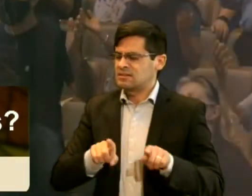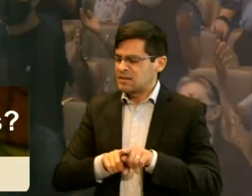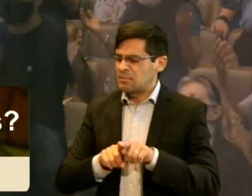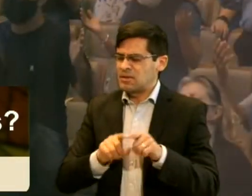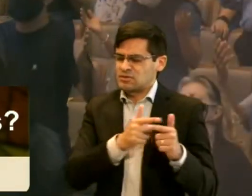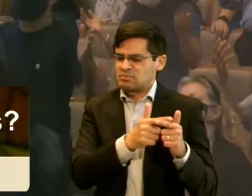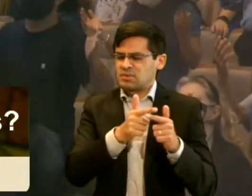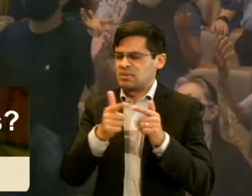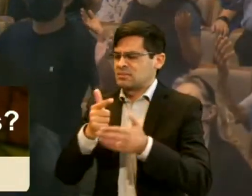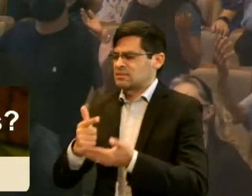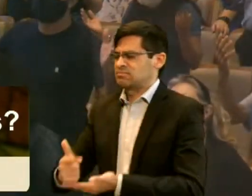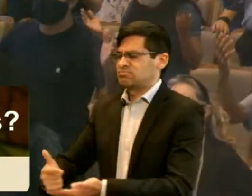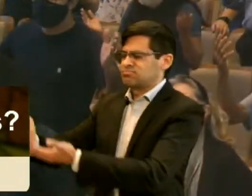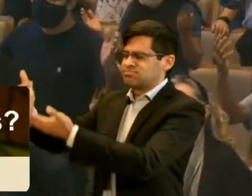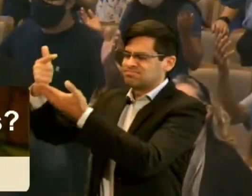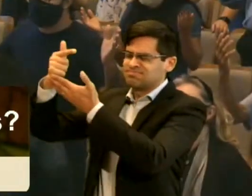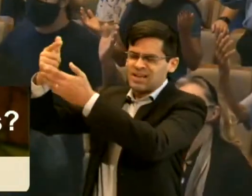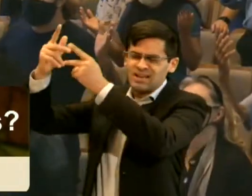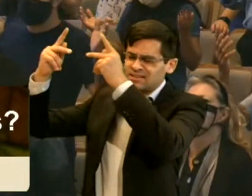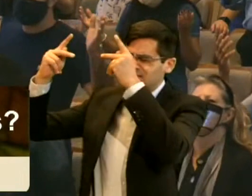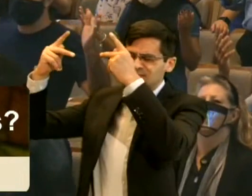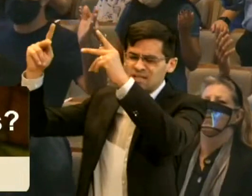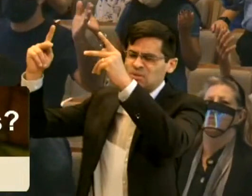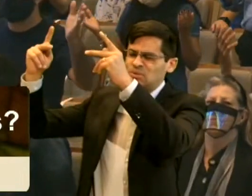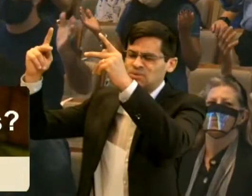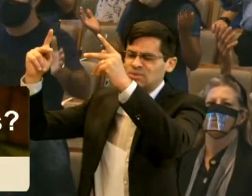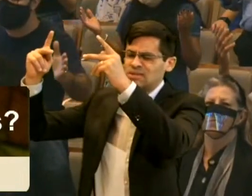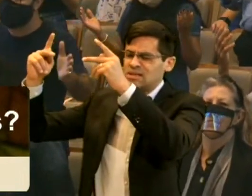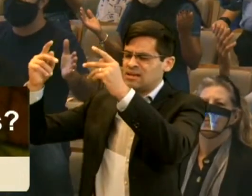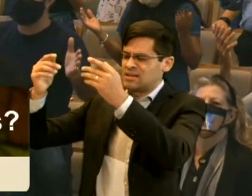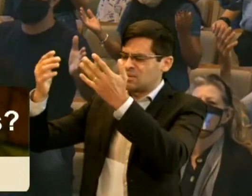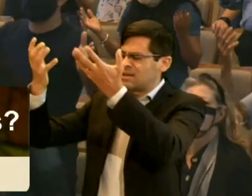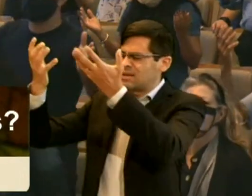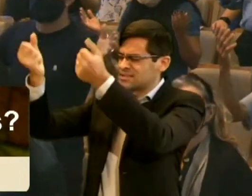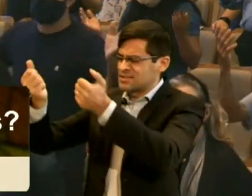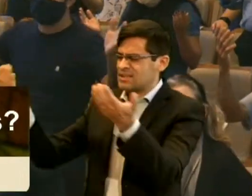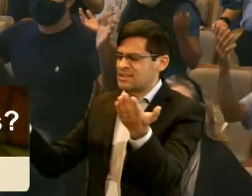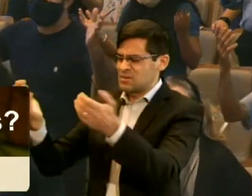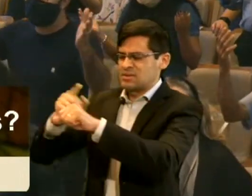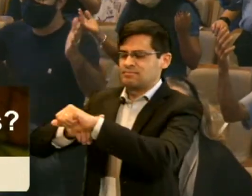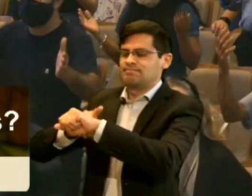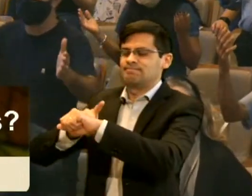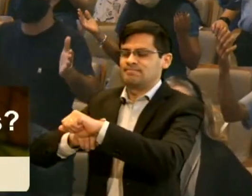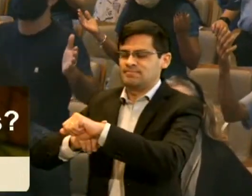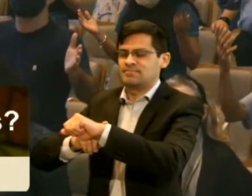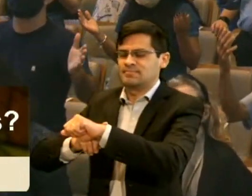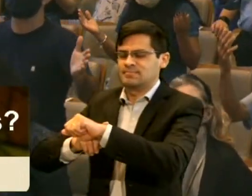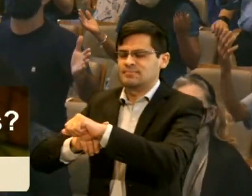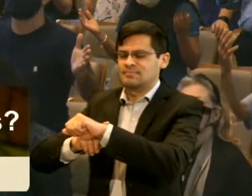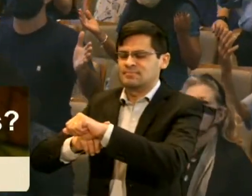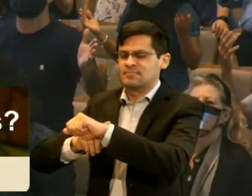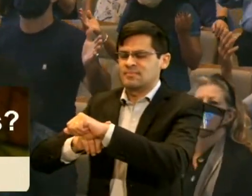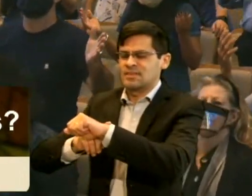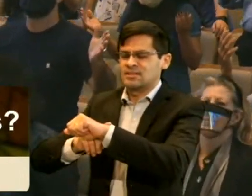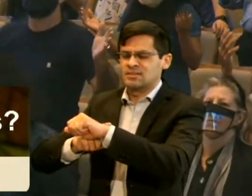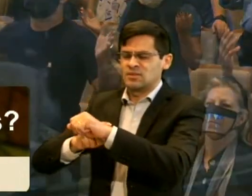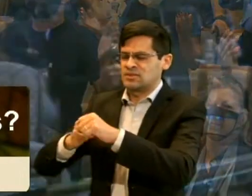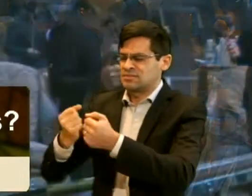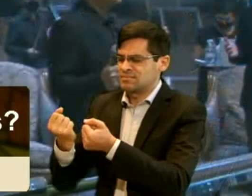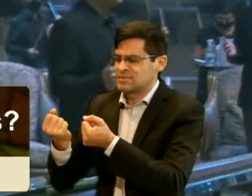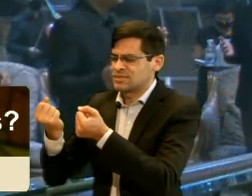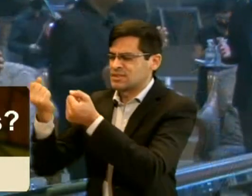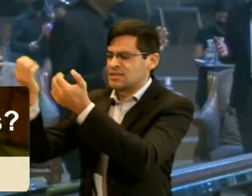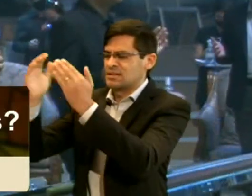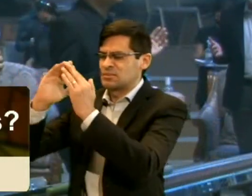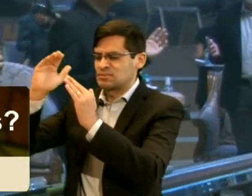problemas, eles são Teus, Pai. Toma, Pai, recebe, Deus. Te entregamos